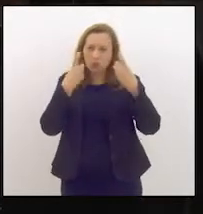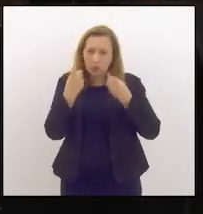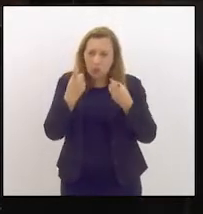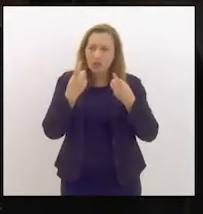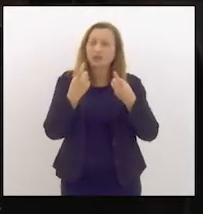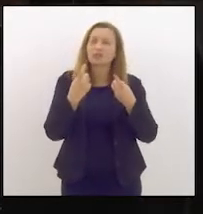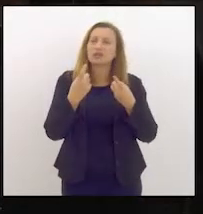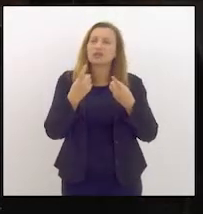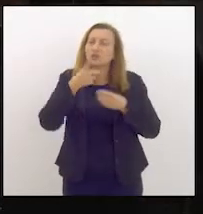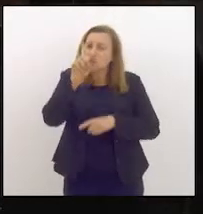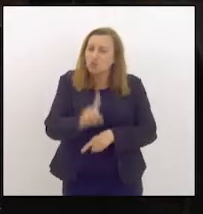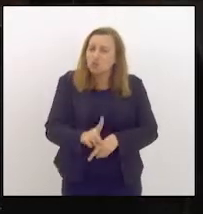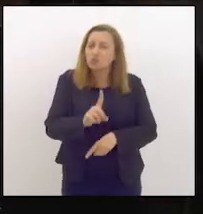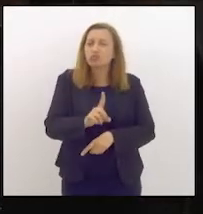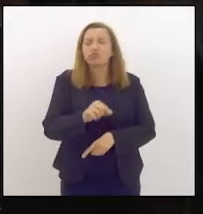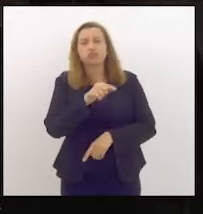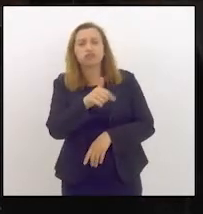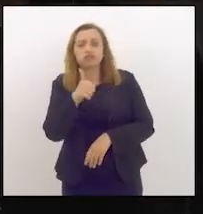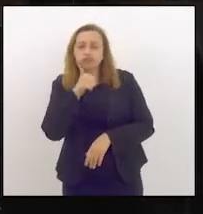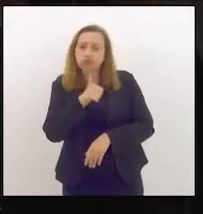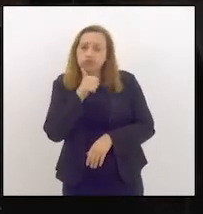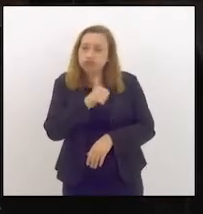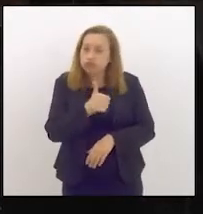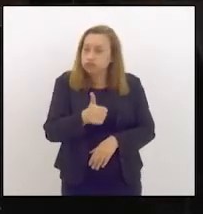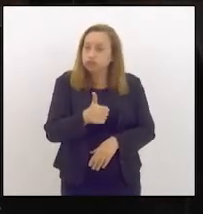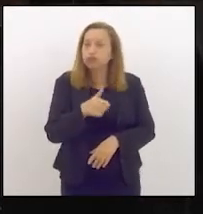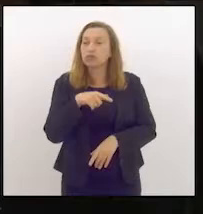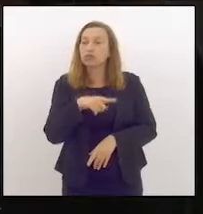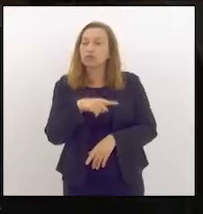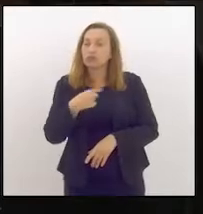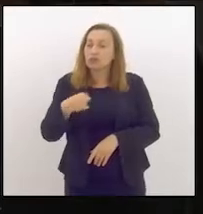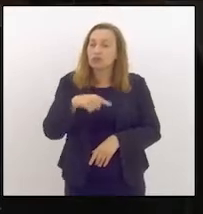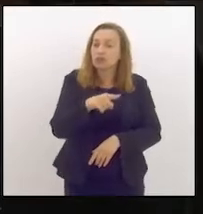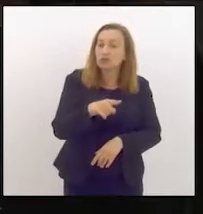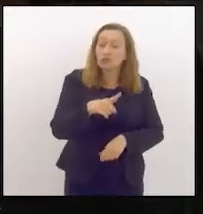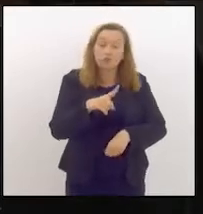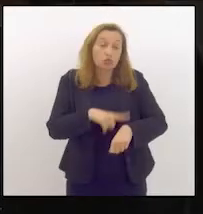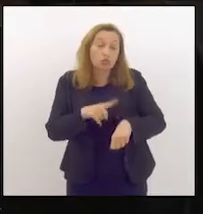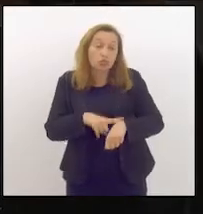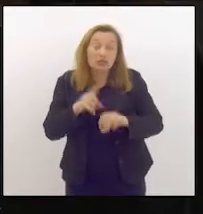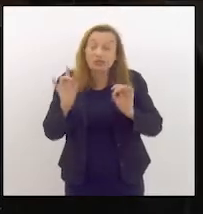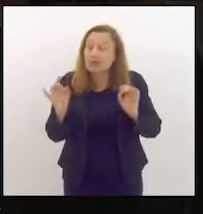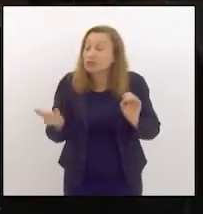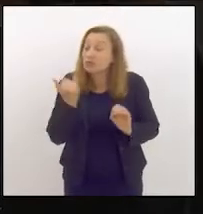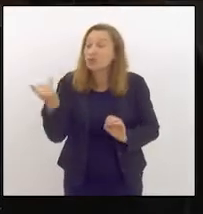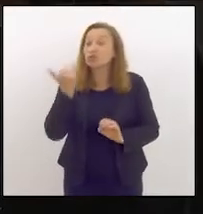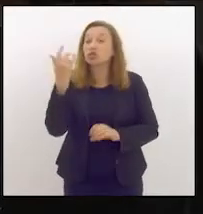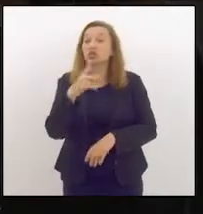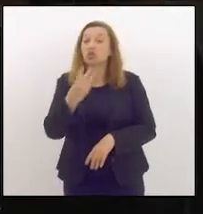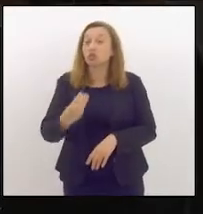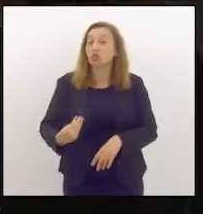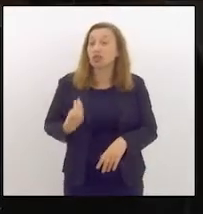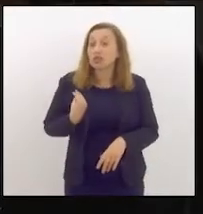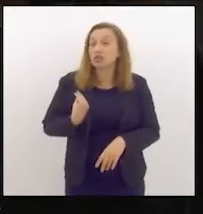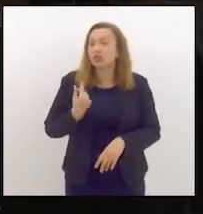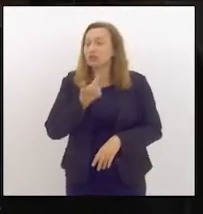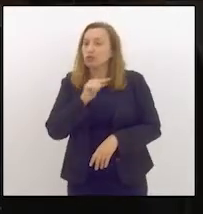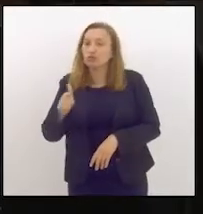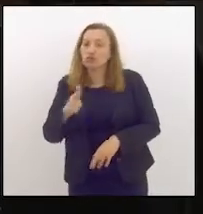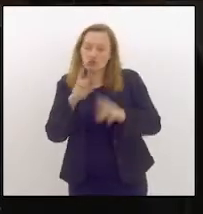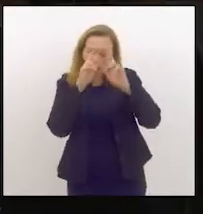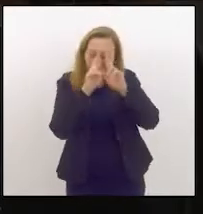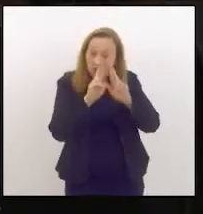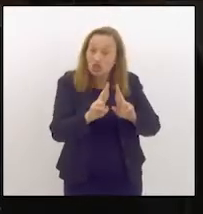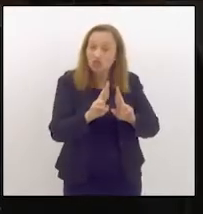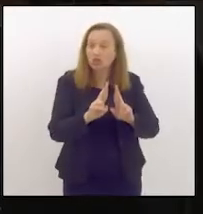que tange ao direito dessas mulheres que estão ali no momento tão importante da sua vida e não tiver um